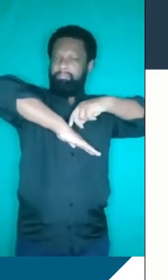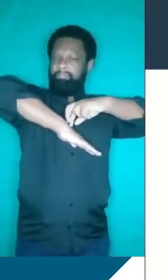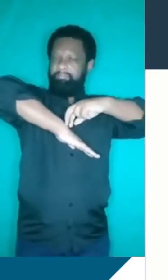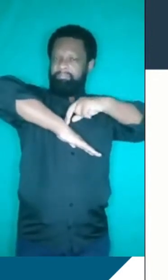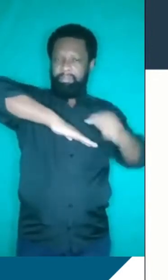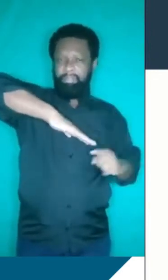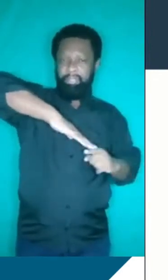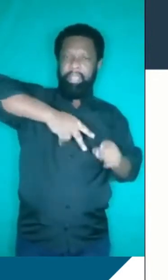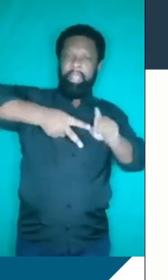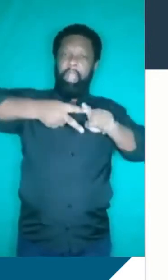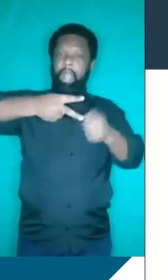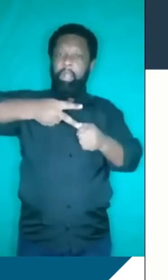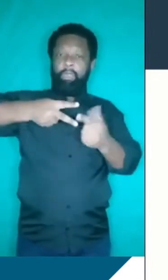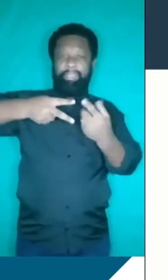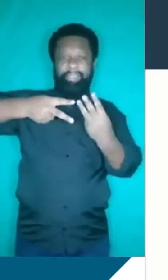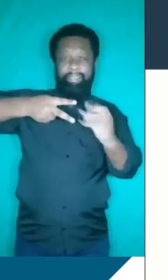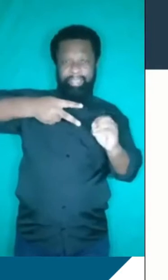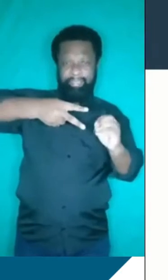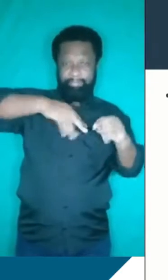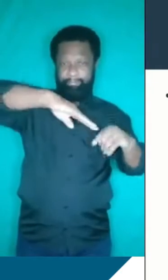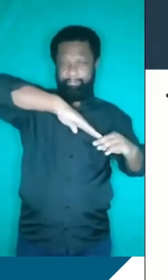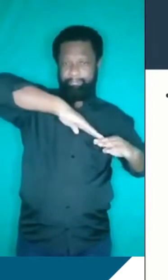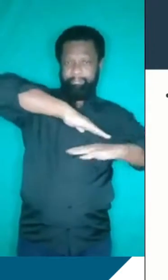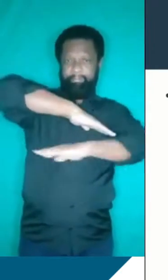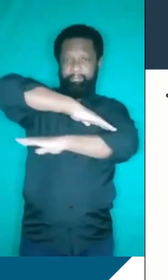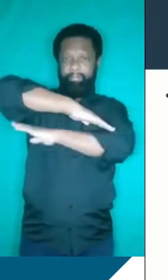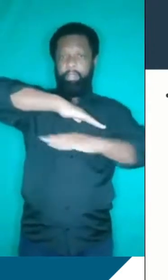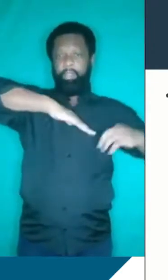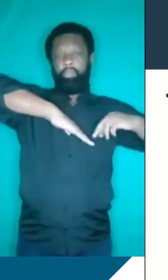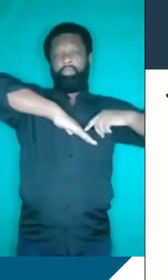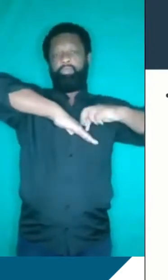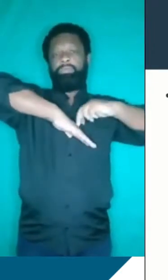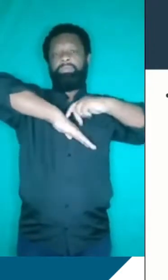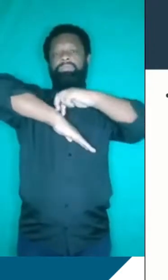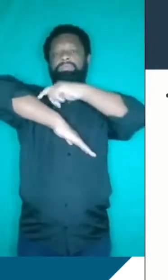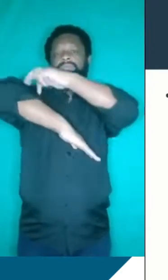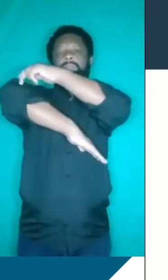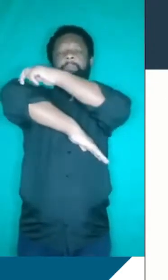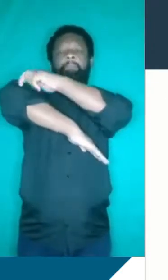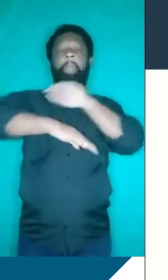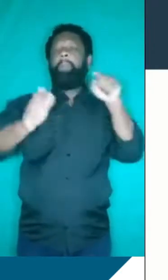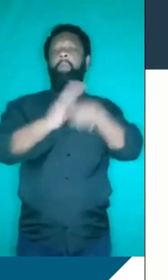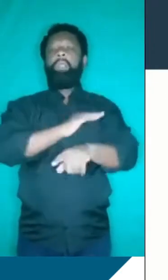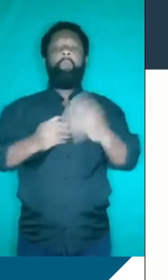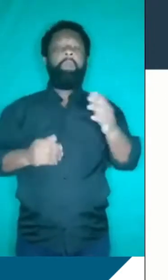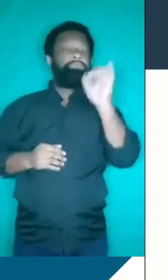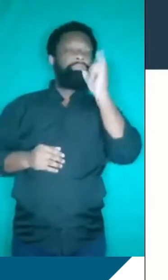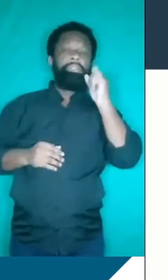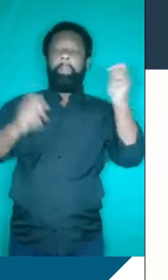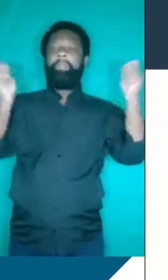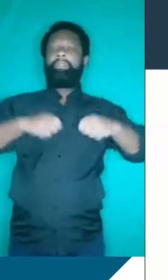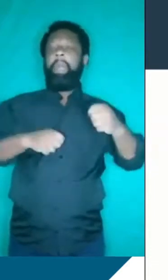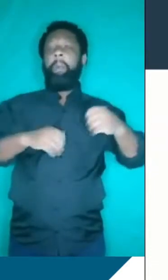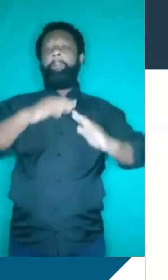inclinada a 30 graus, até o topo dessa rampa. A questão pergunta a energia potencial máxima alcançada por ele. A